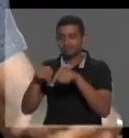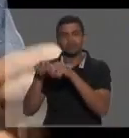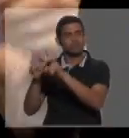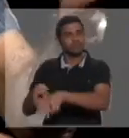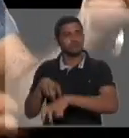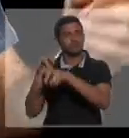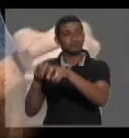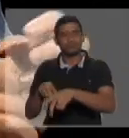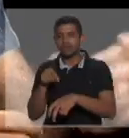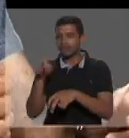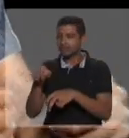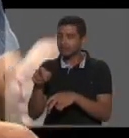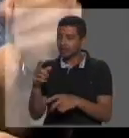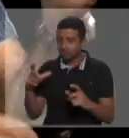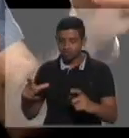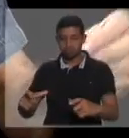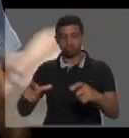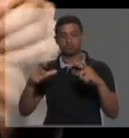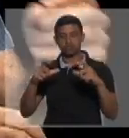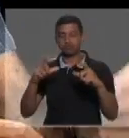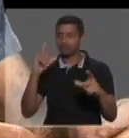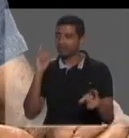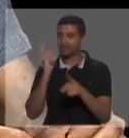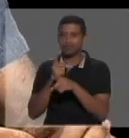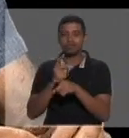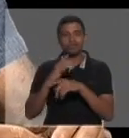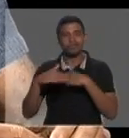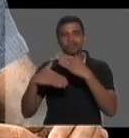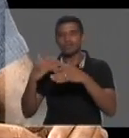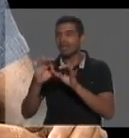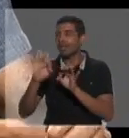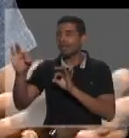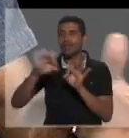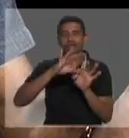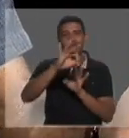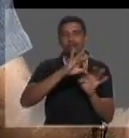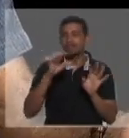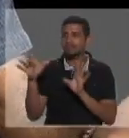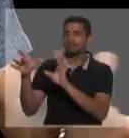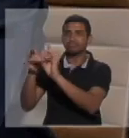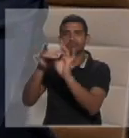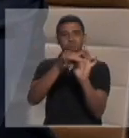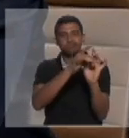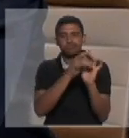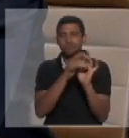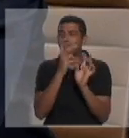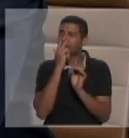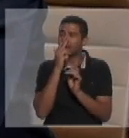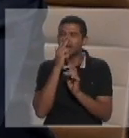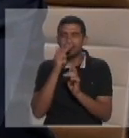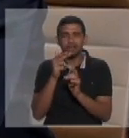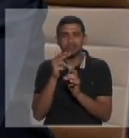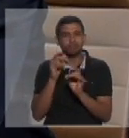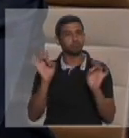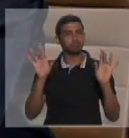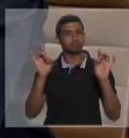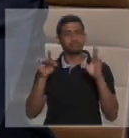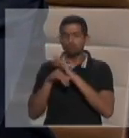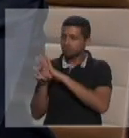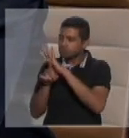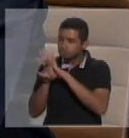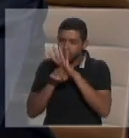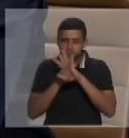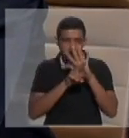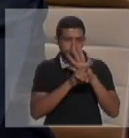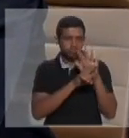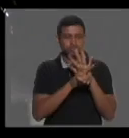levanta vários caminhos, vários fios, né, e se depara com... É um trabalho de investigação É um mesmo, trabalho né? investigativo, E